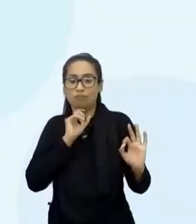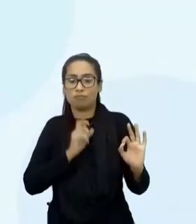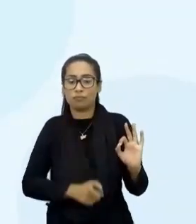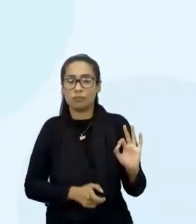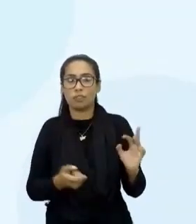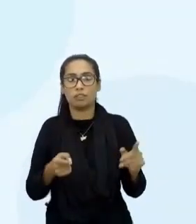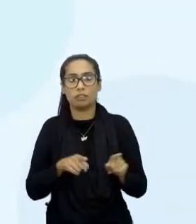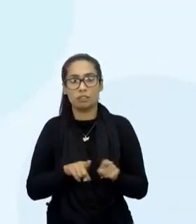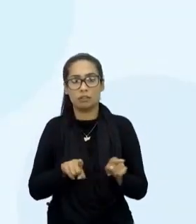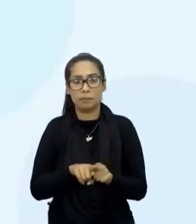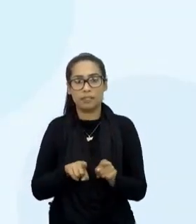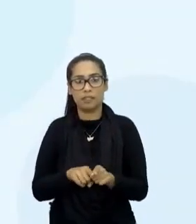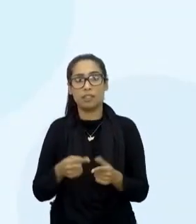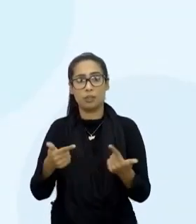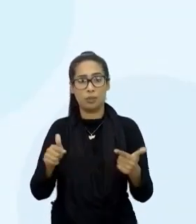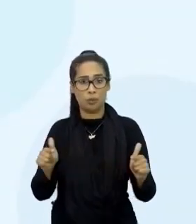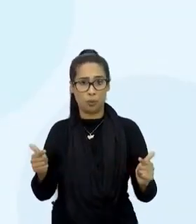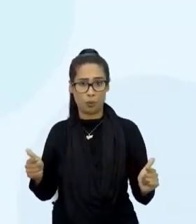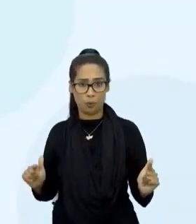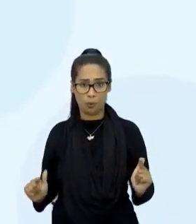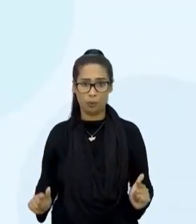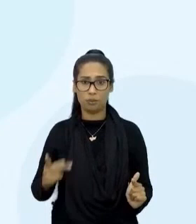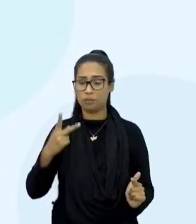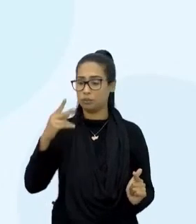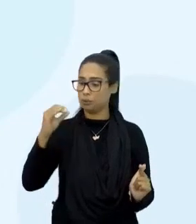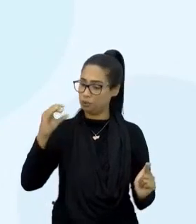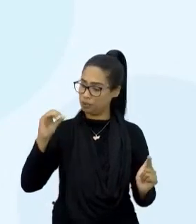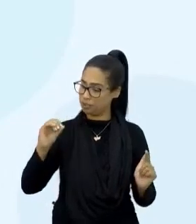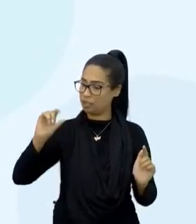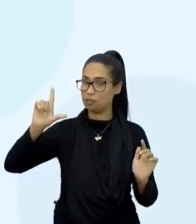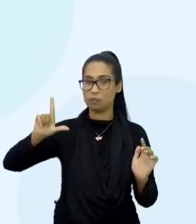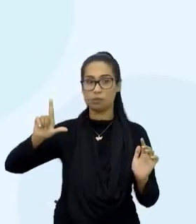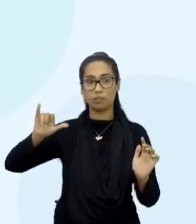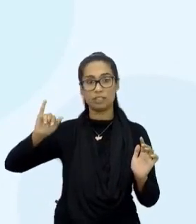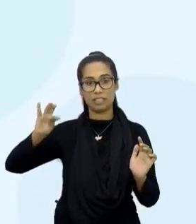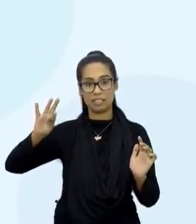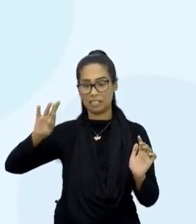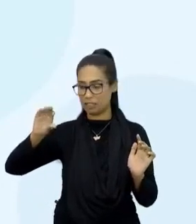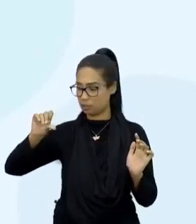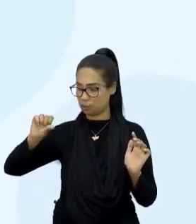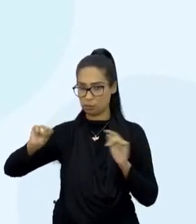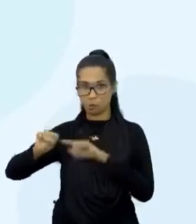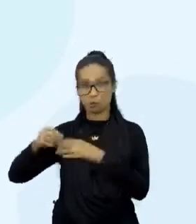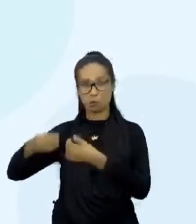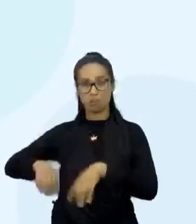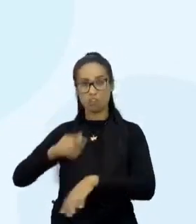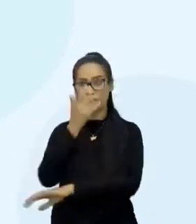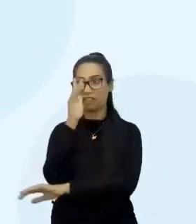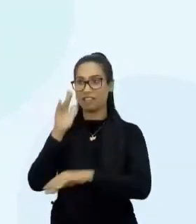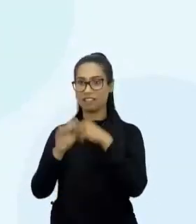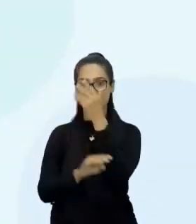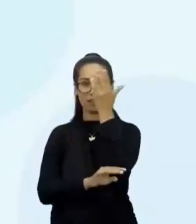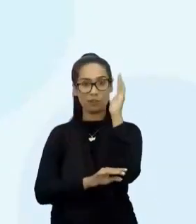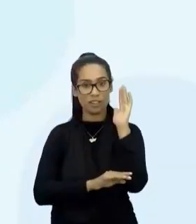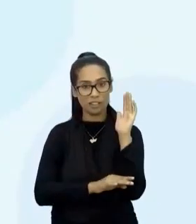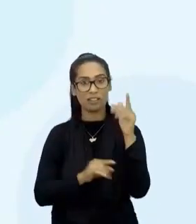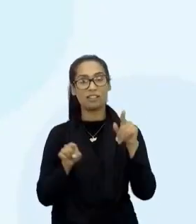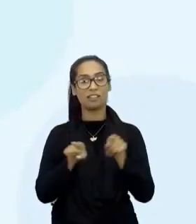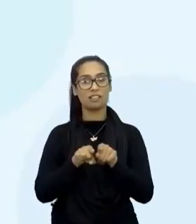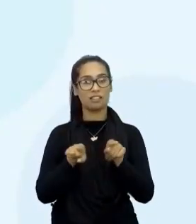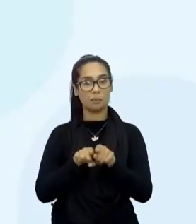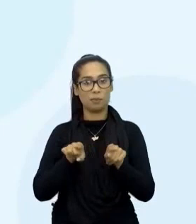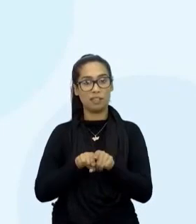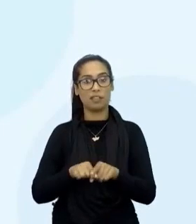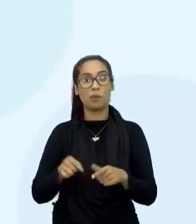vão poluir outros, né, mais ou menos aí 200 litros na natureza. Então, nós temos um problema ambiental quando nós